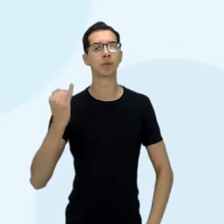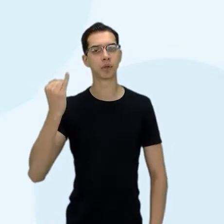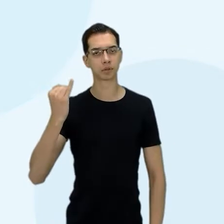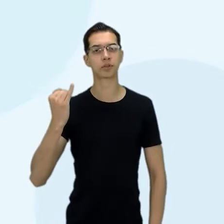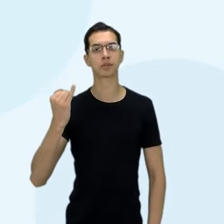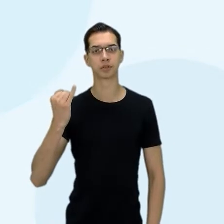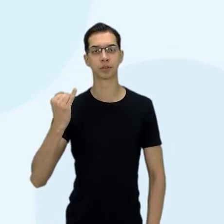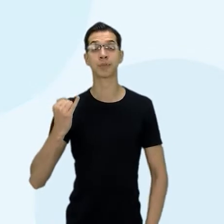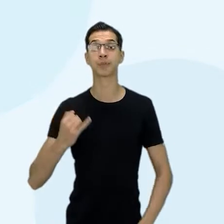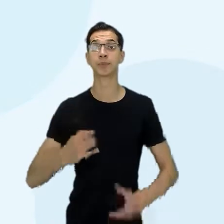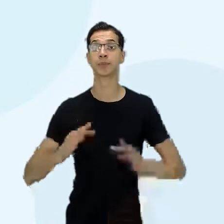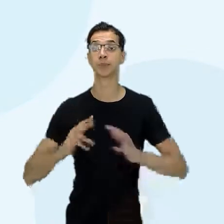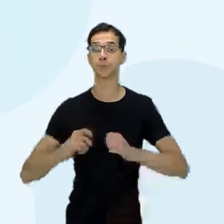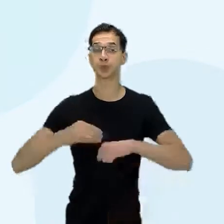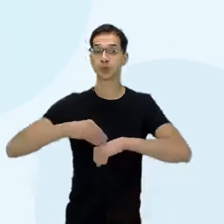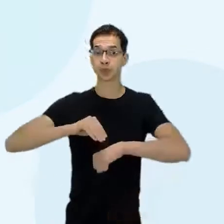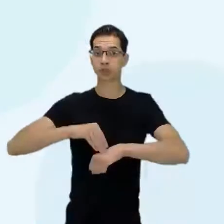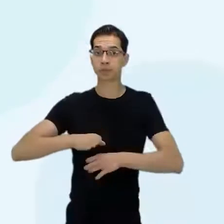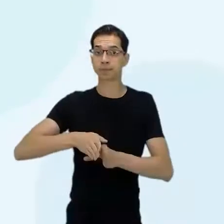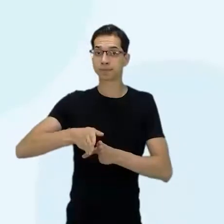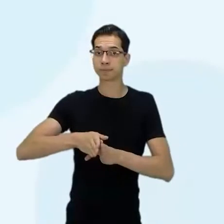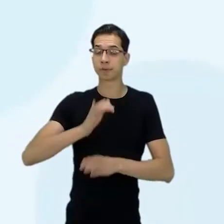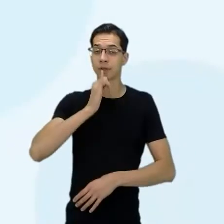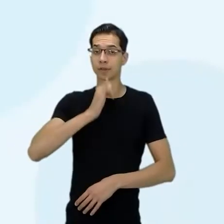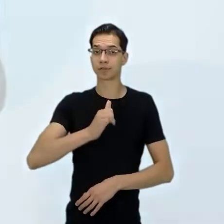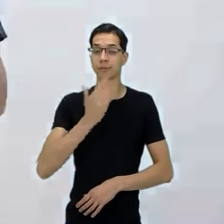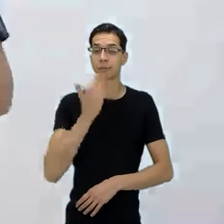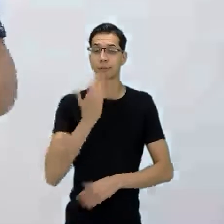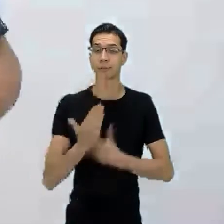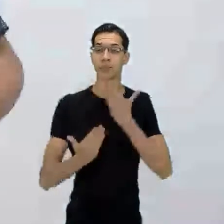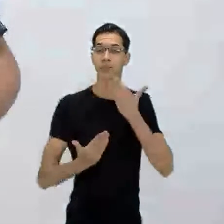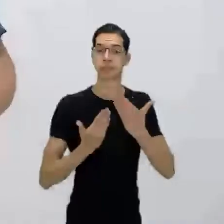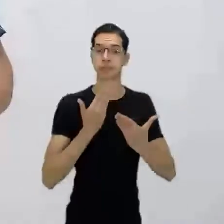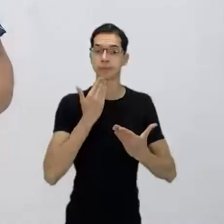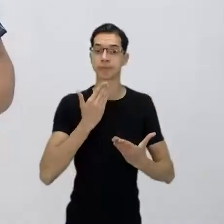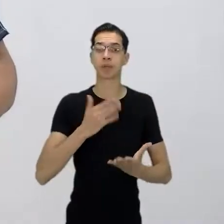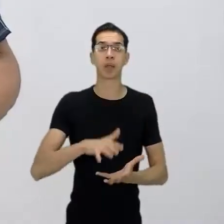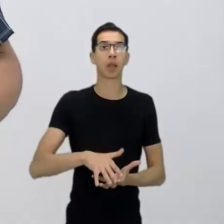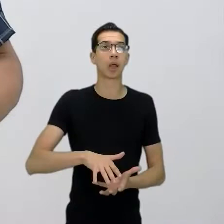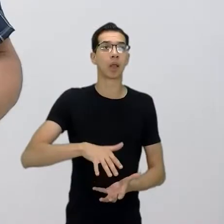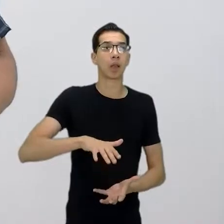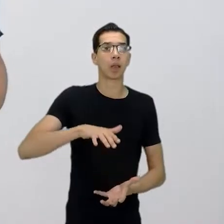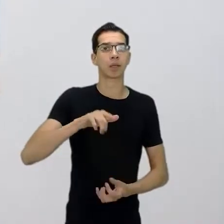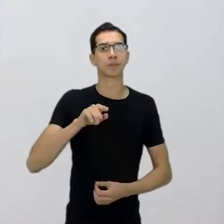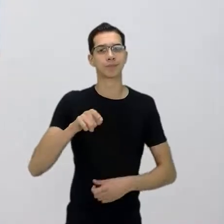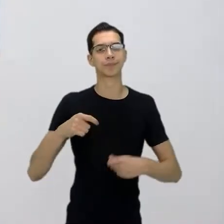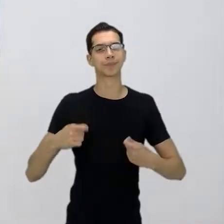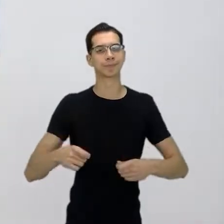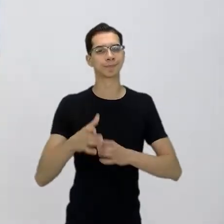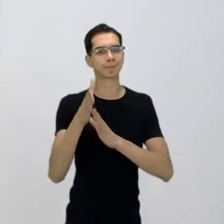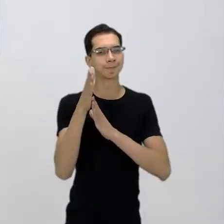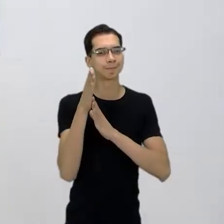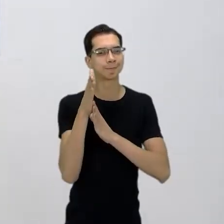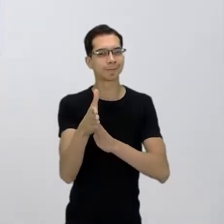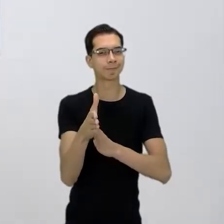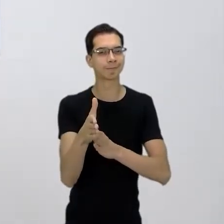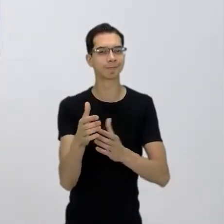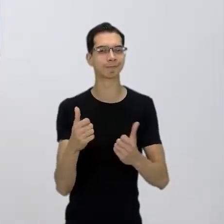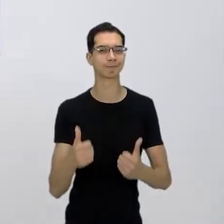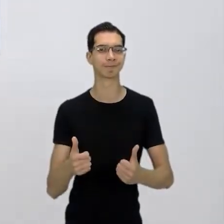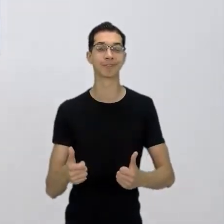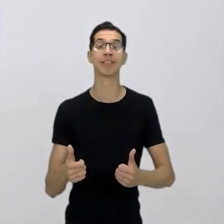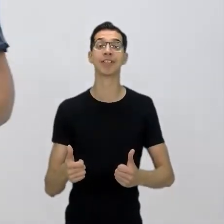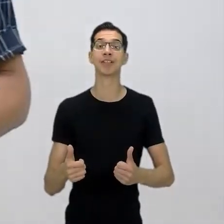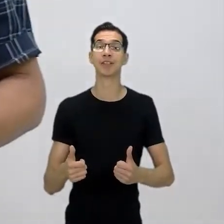orientações e recomendações que a gente faz aos montes, aos quilos aqui para vocês. E também não esqueça de avaliar a